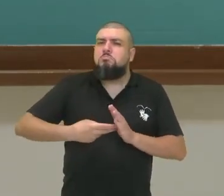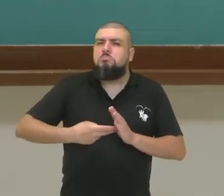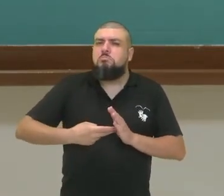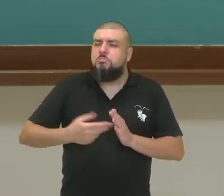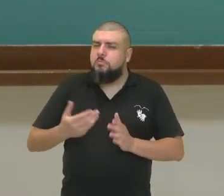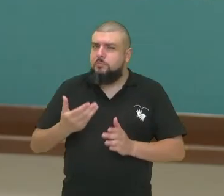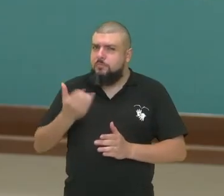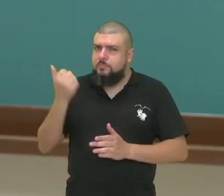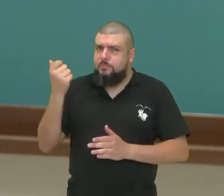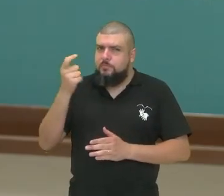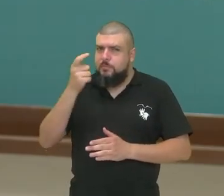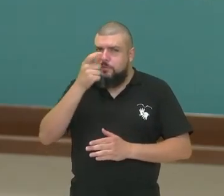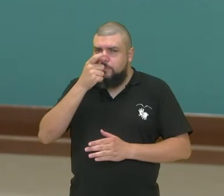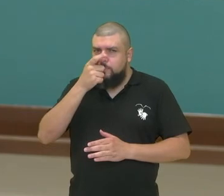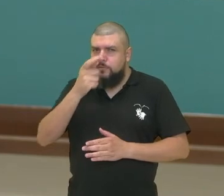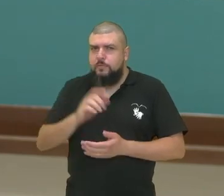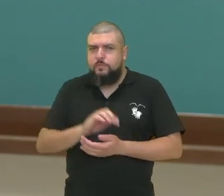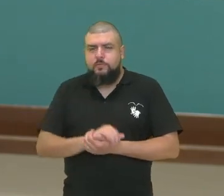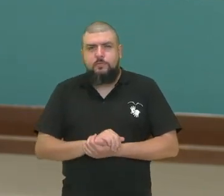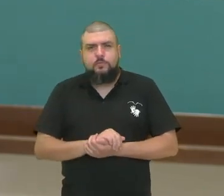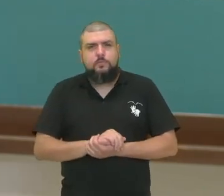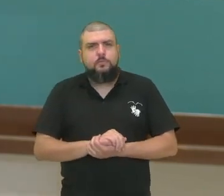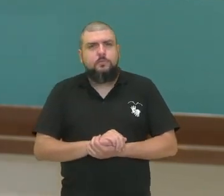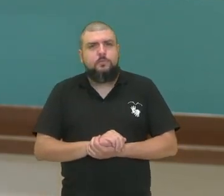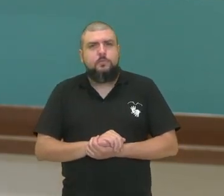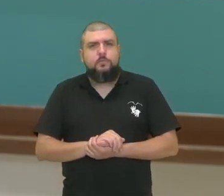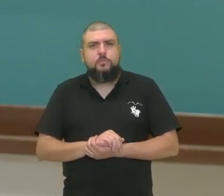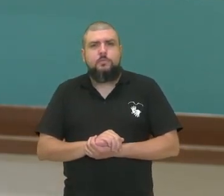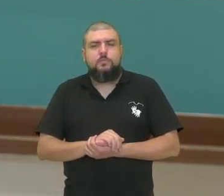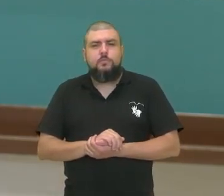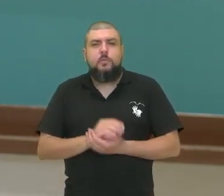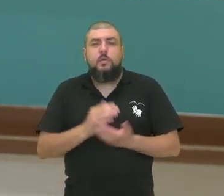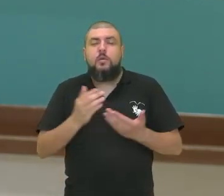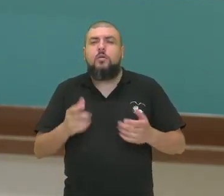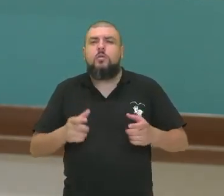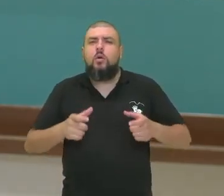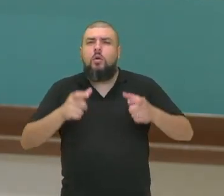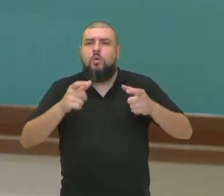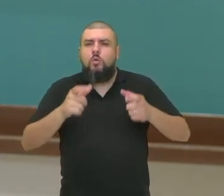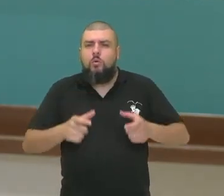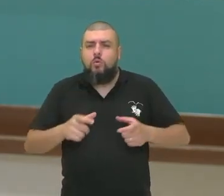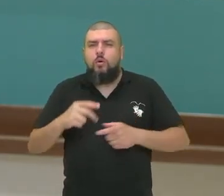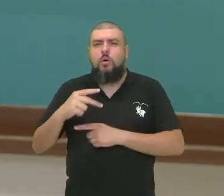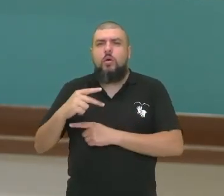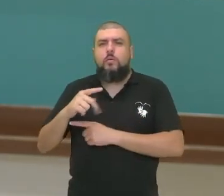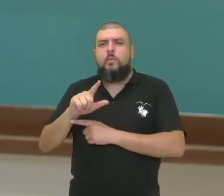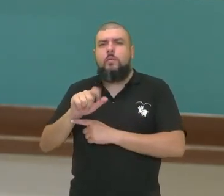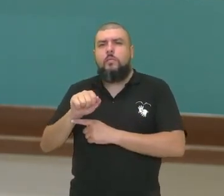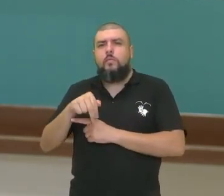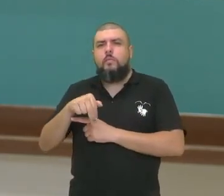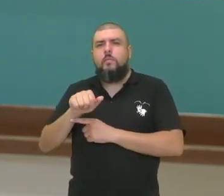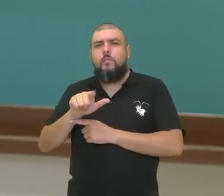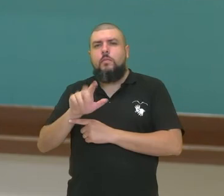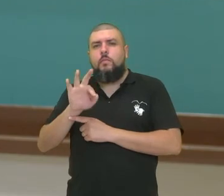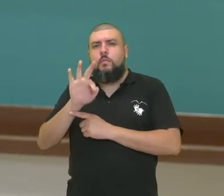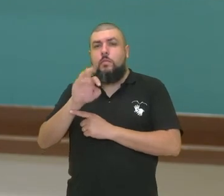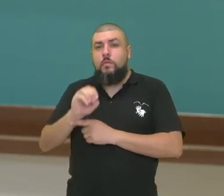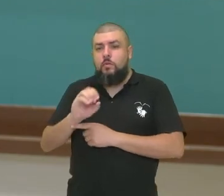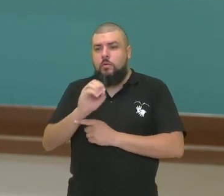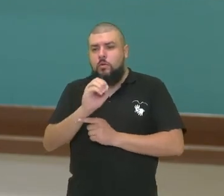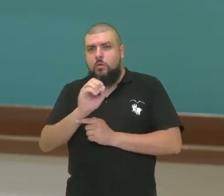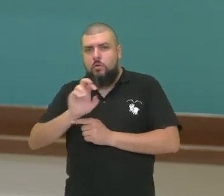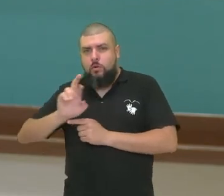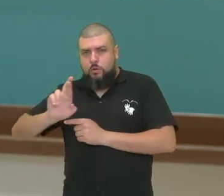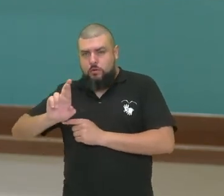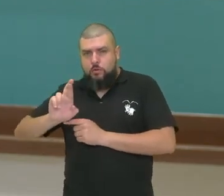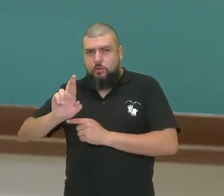correção. Olha só, então se encontra então na região do Planalto Oriental Africano, essa grande depressão, né, linear que